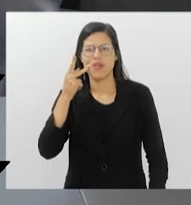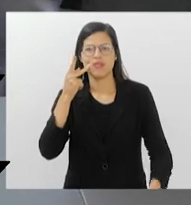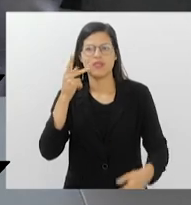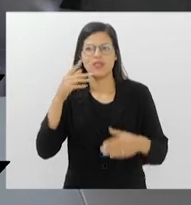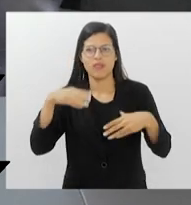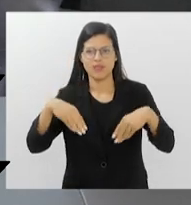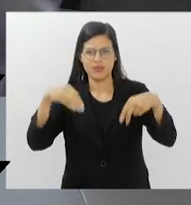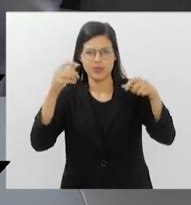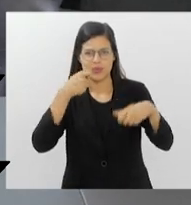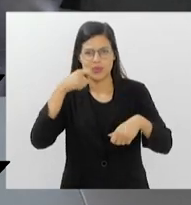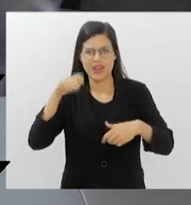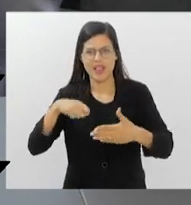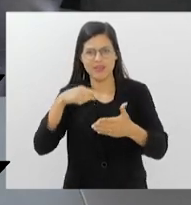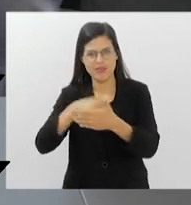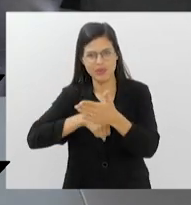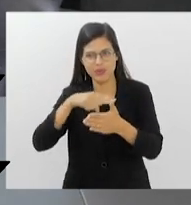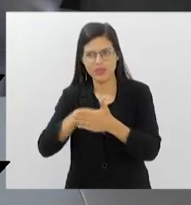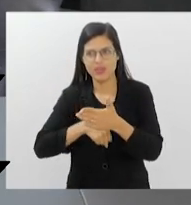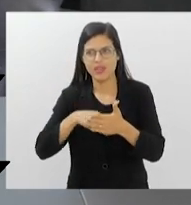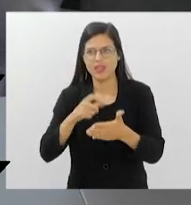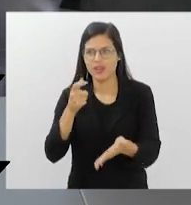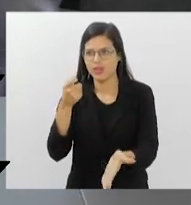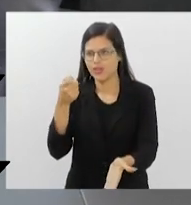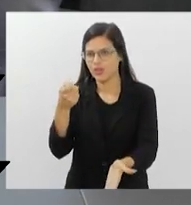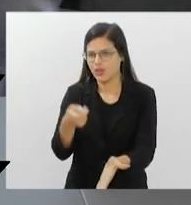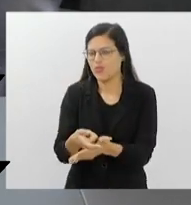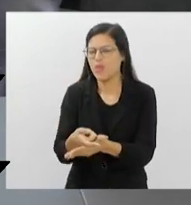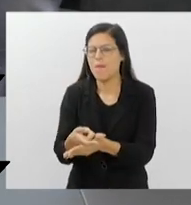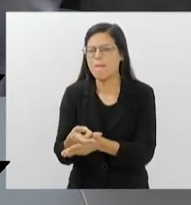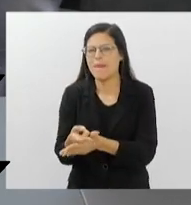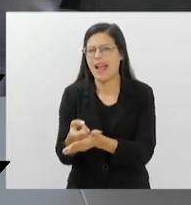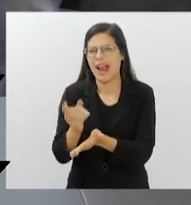não pague mais dízimo a Portugal